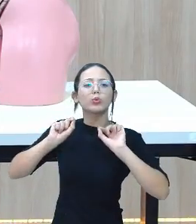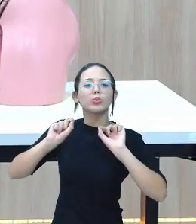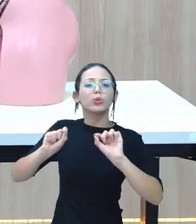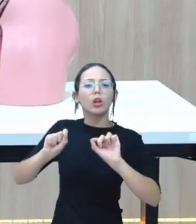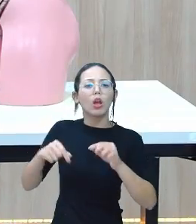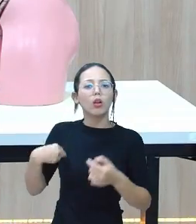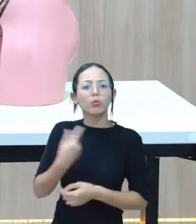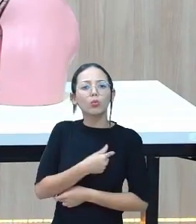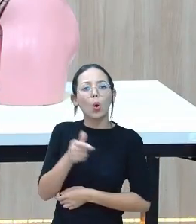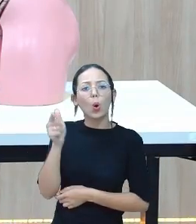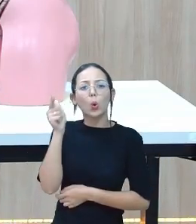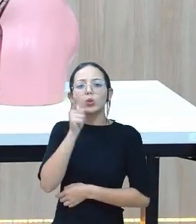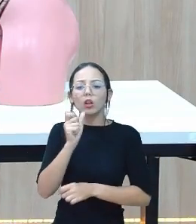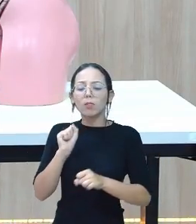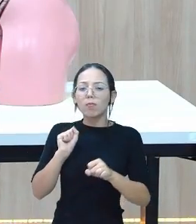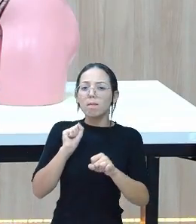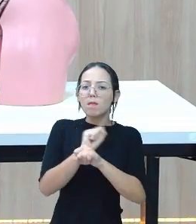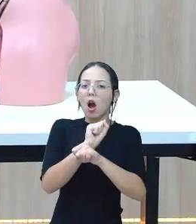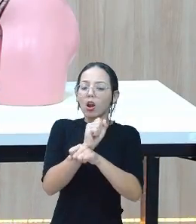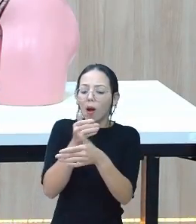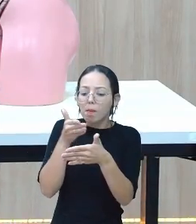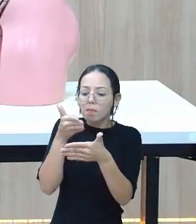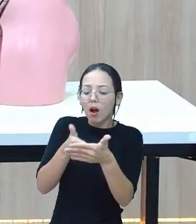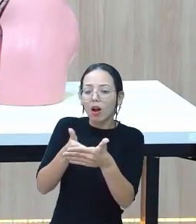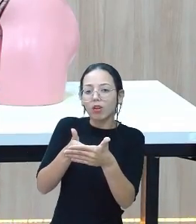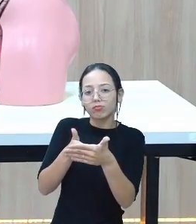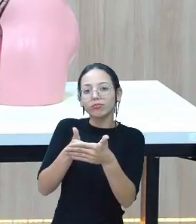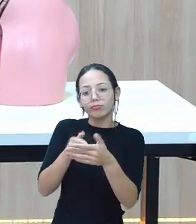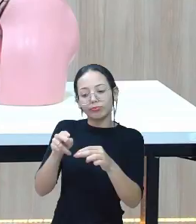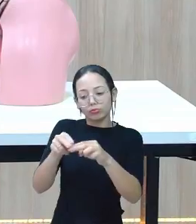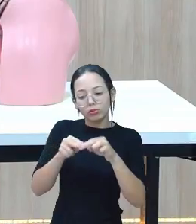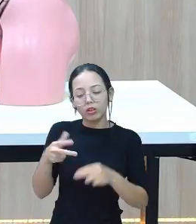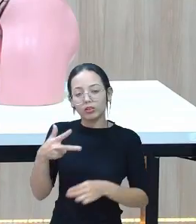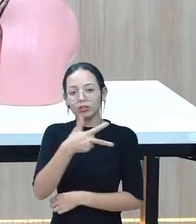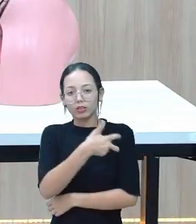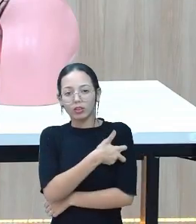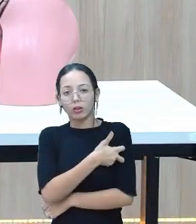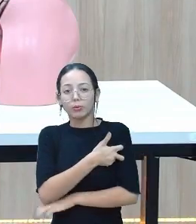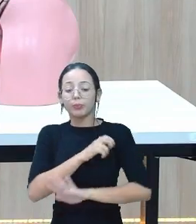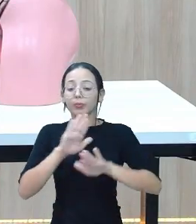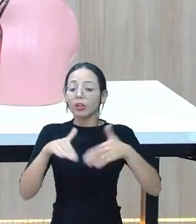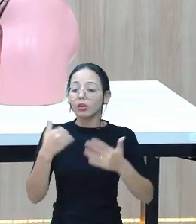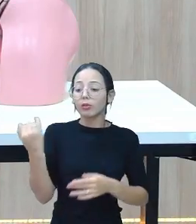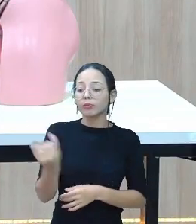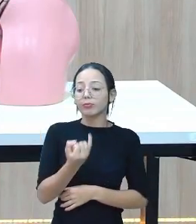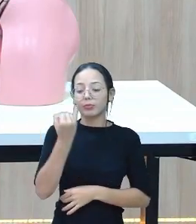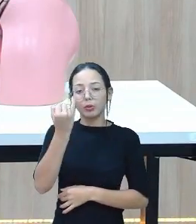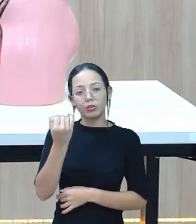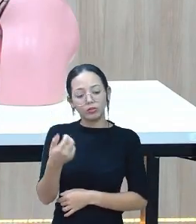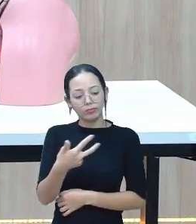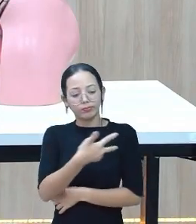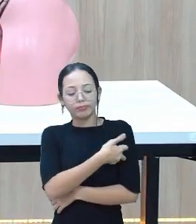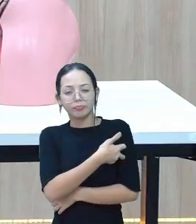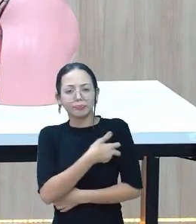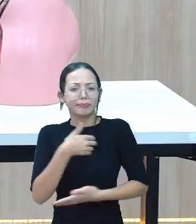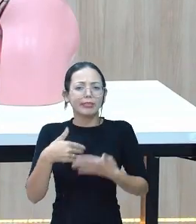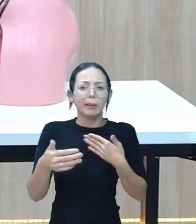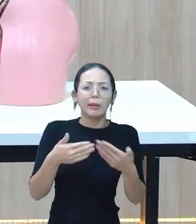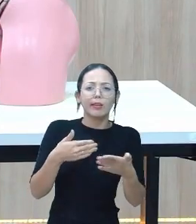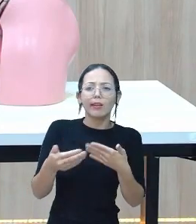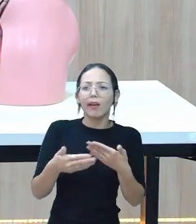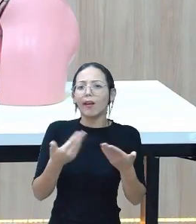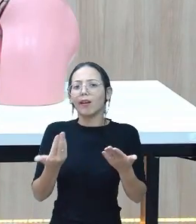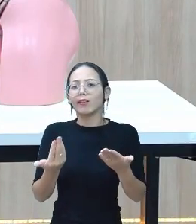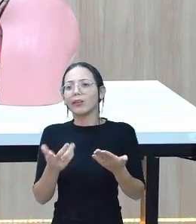estamos conseguindo estacionar depois da vacinação. Então, é importante tomar a vacina, independente dos